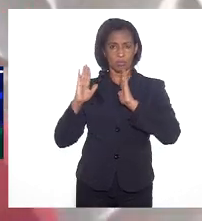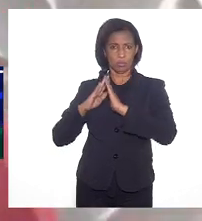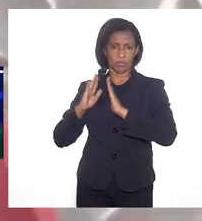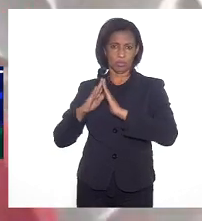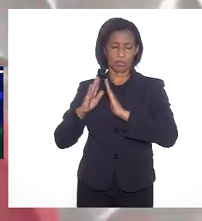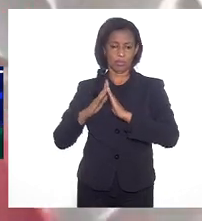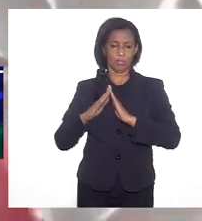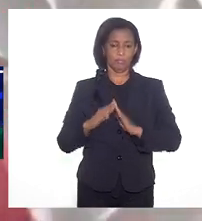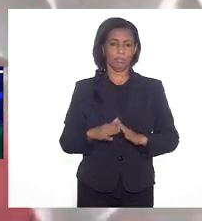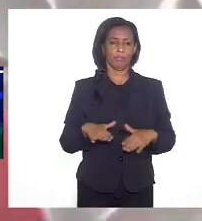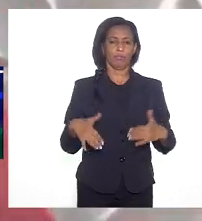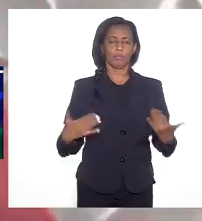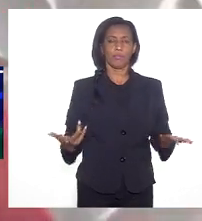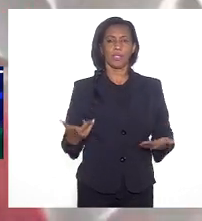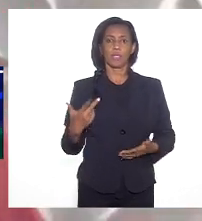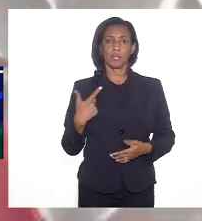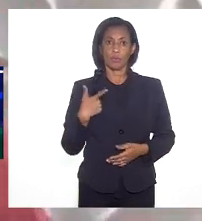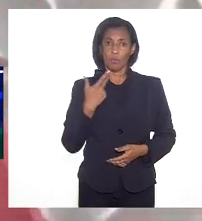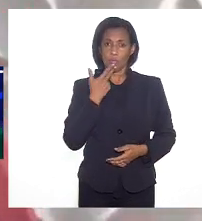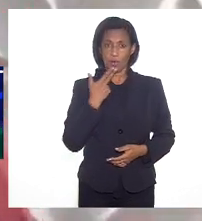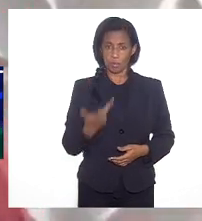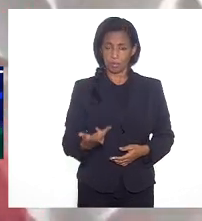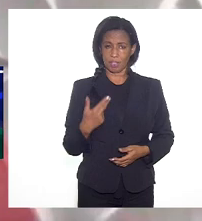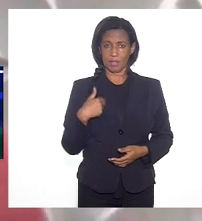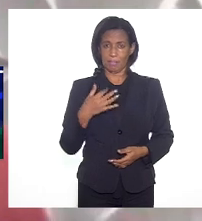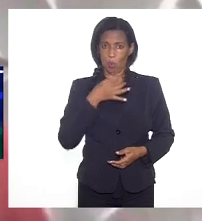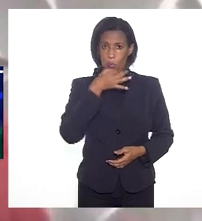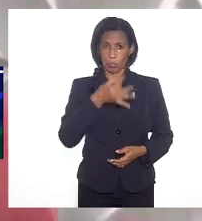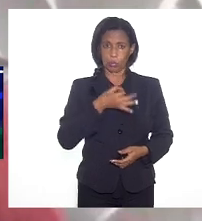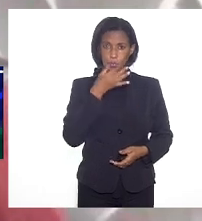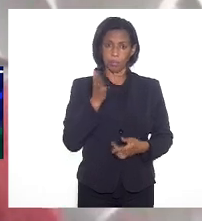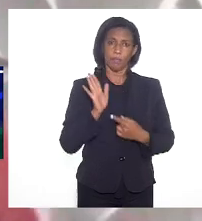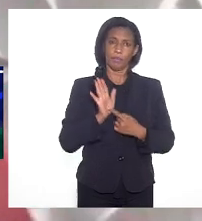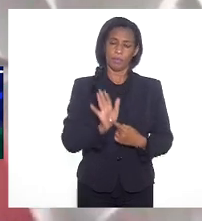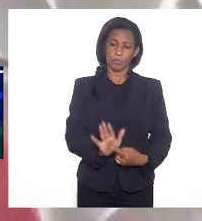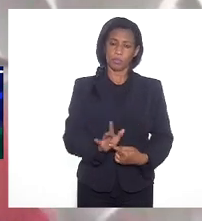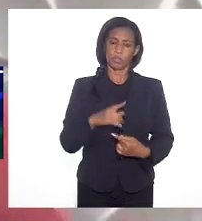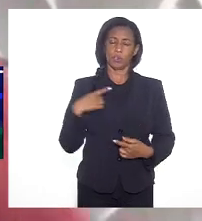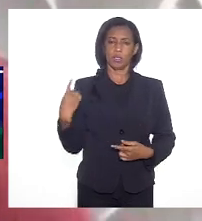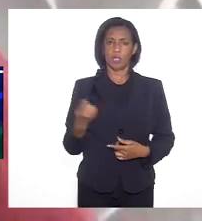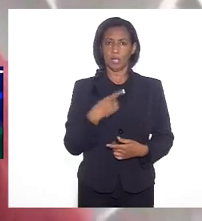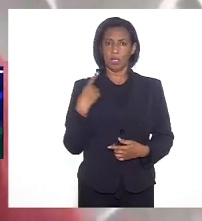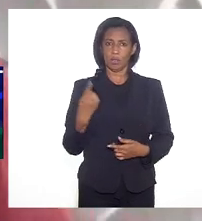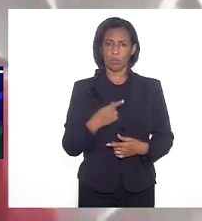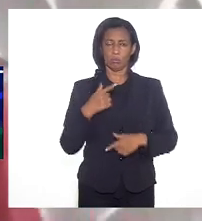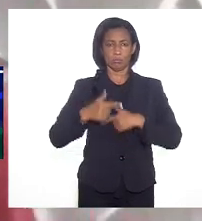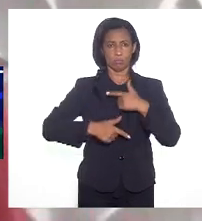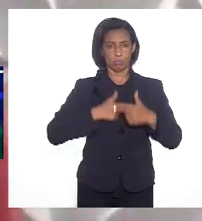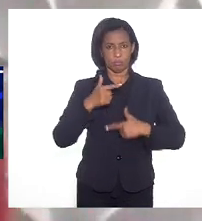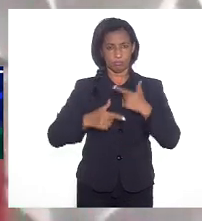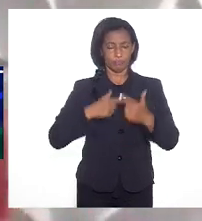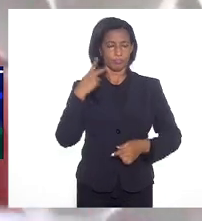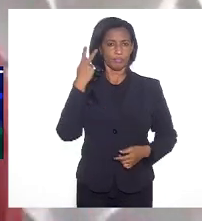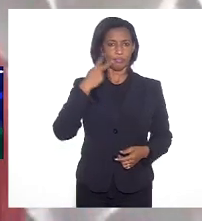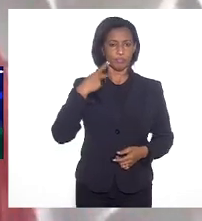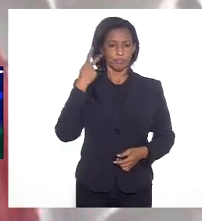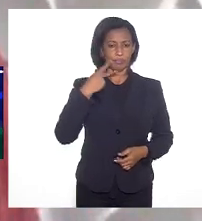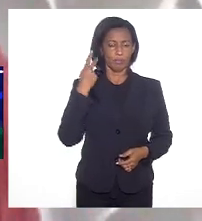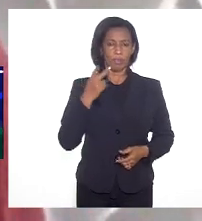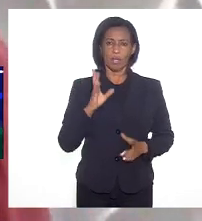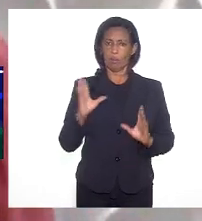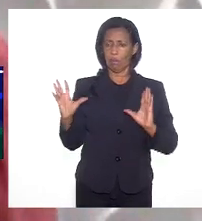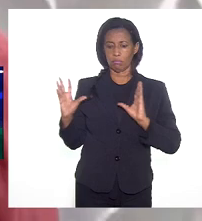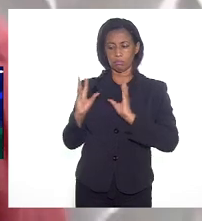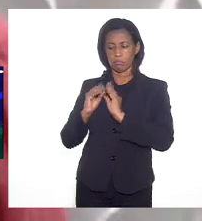para as suas famílias então eu faço essa consideração para mostrar que a nossa atividade enquanto parlamentar não se